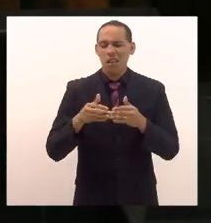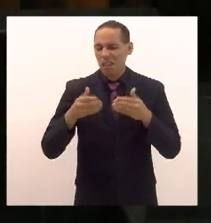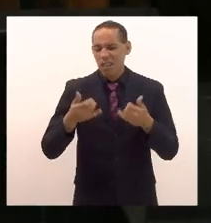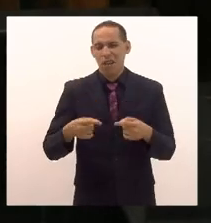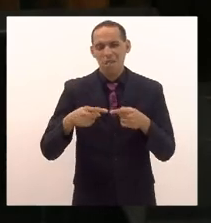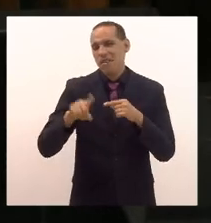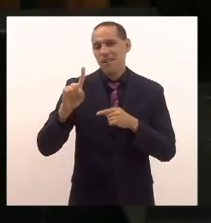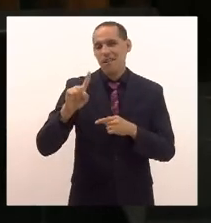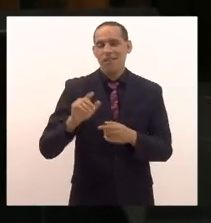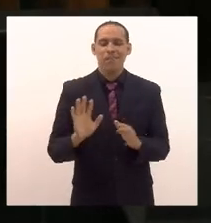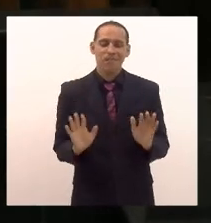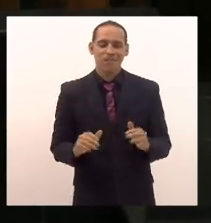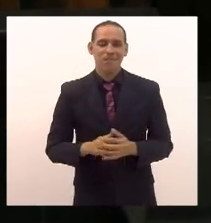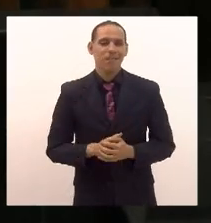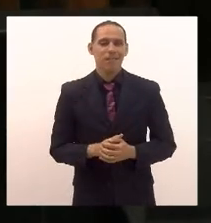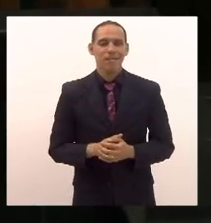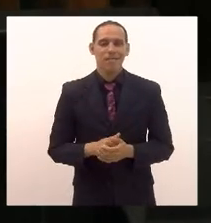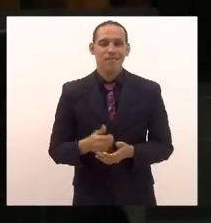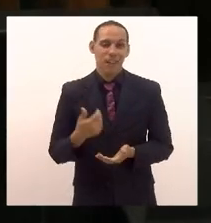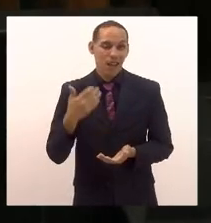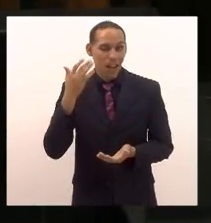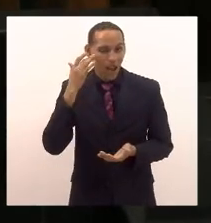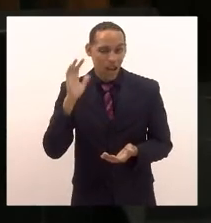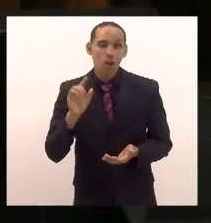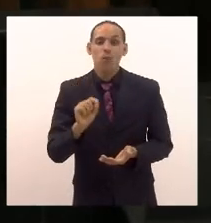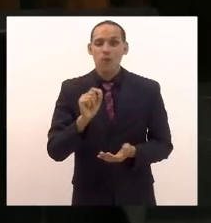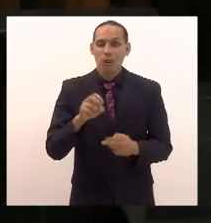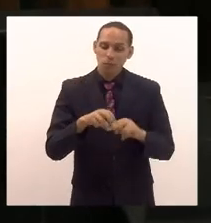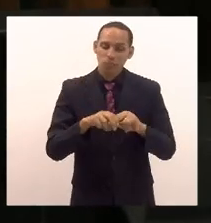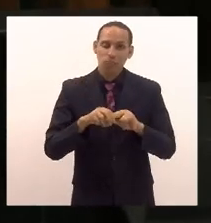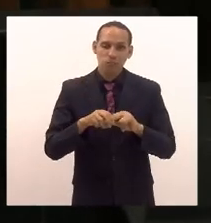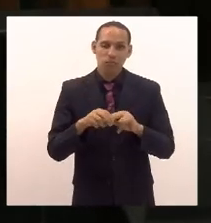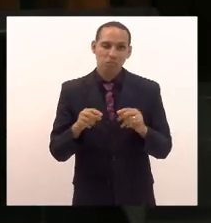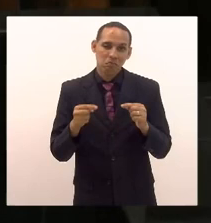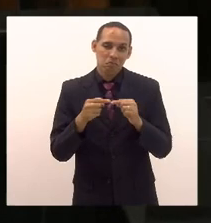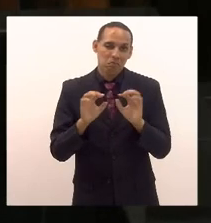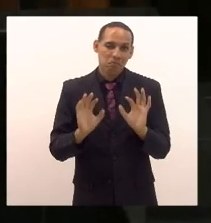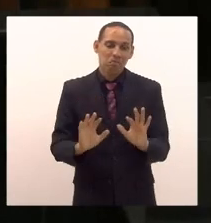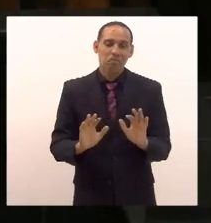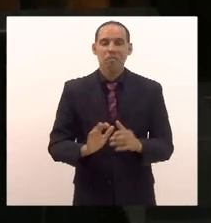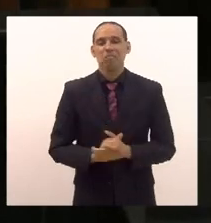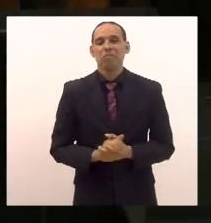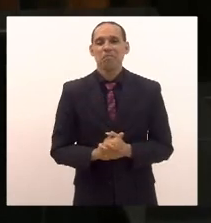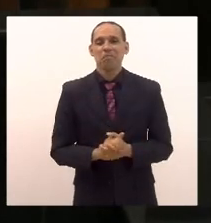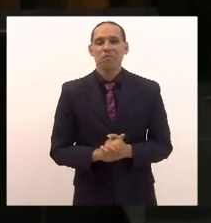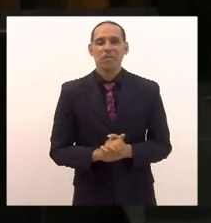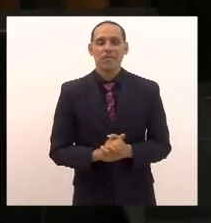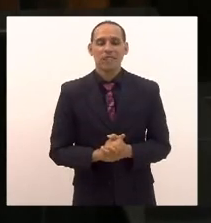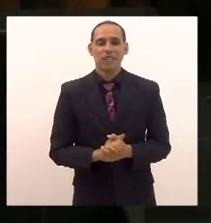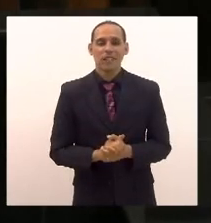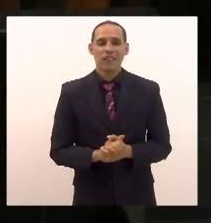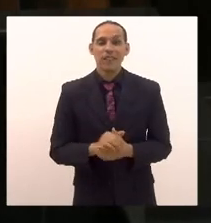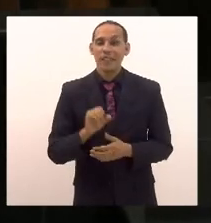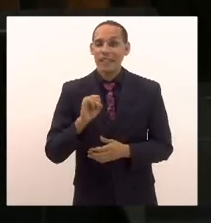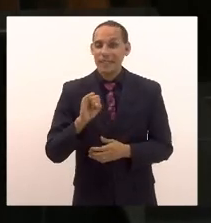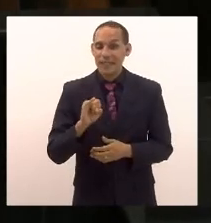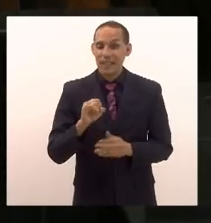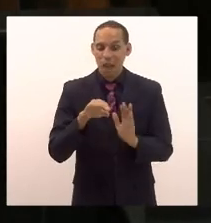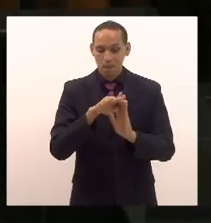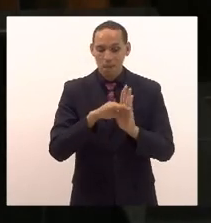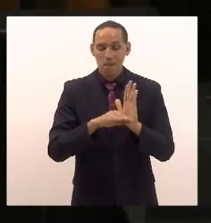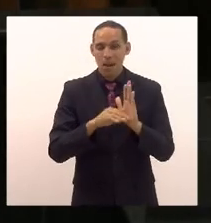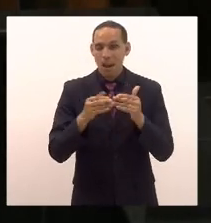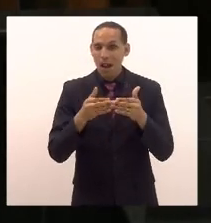ordem e eu acho que a razão está com o símbolo eu acho que quando abre a